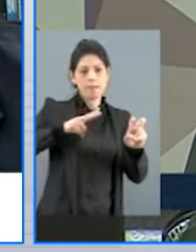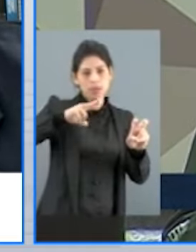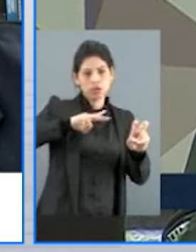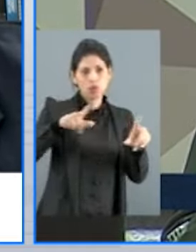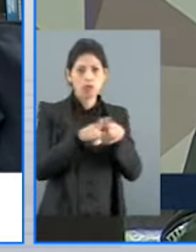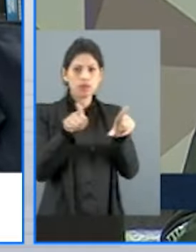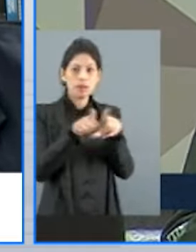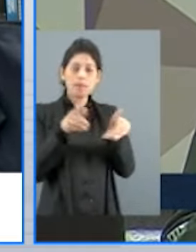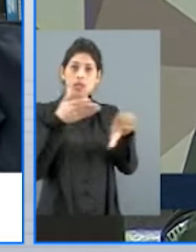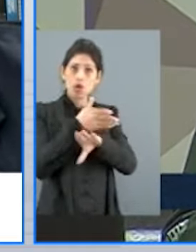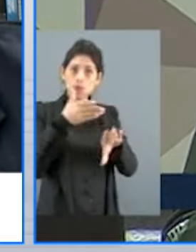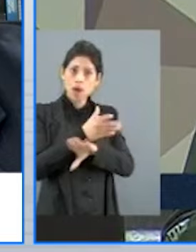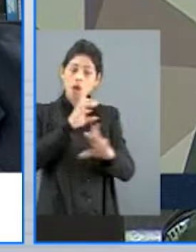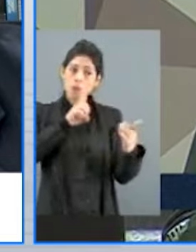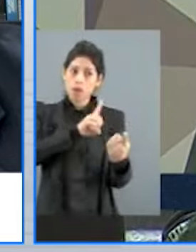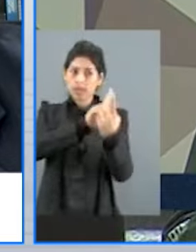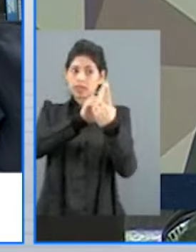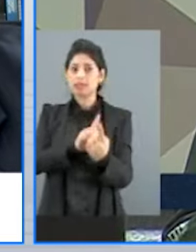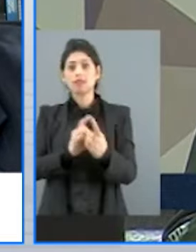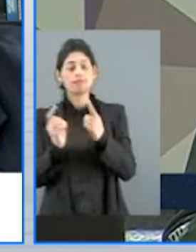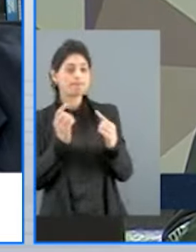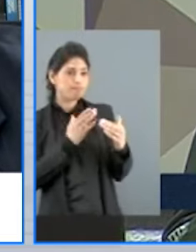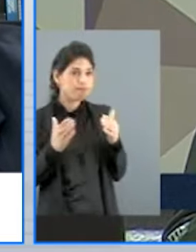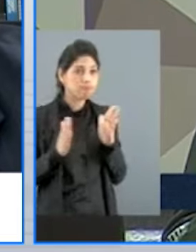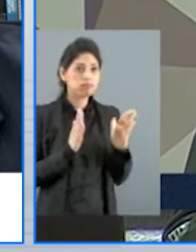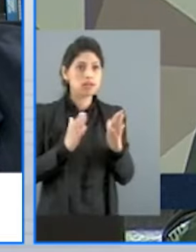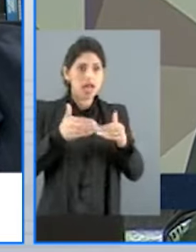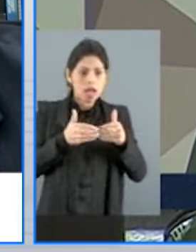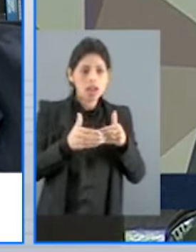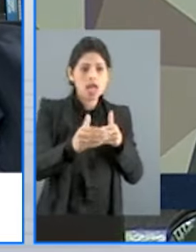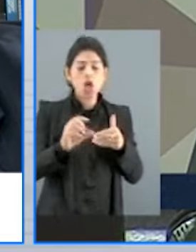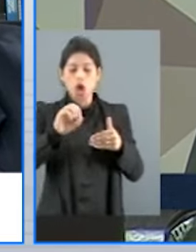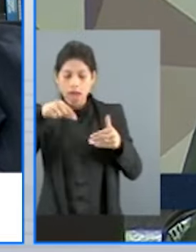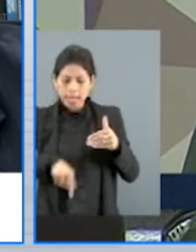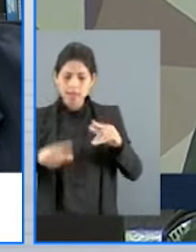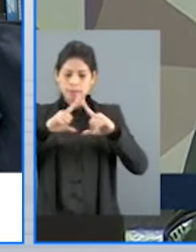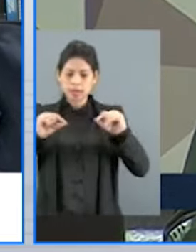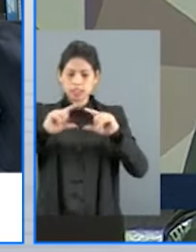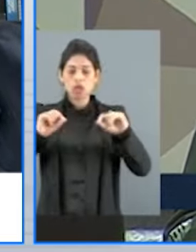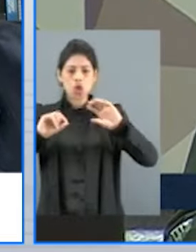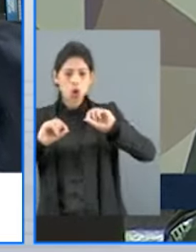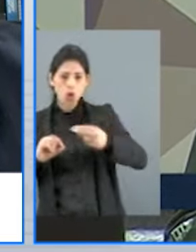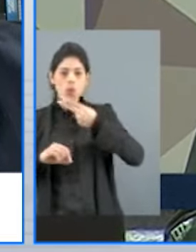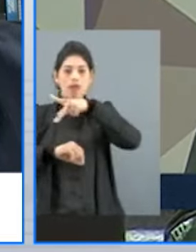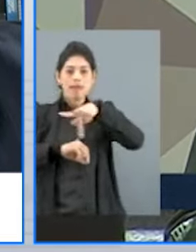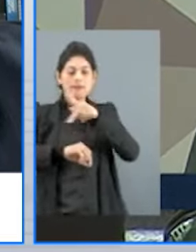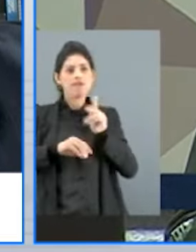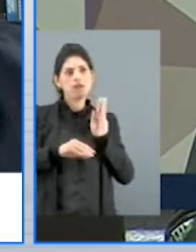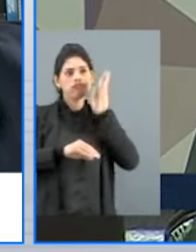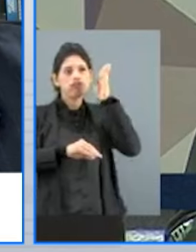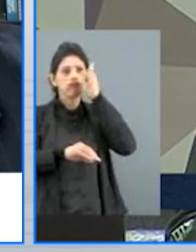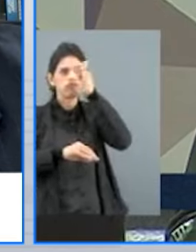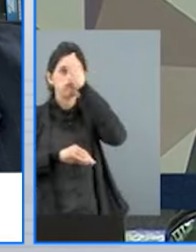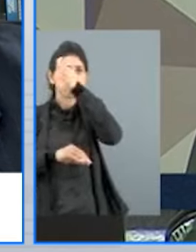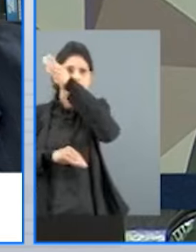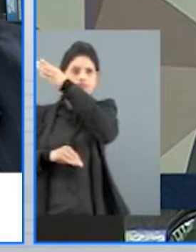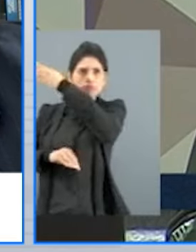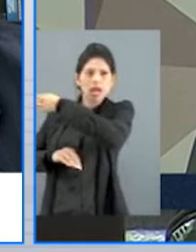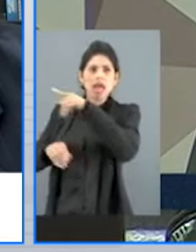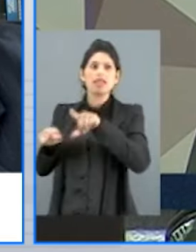comprovado absolutamente nada. Então, fica muito difícil você insistir num instrumento importante como